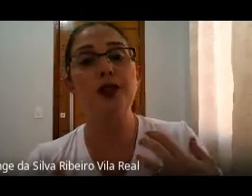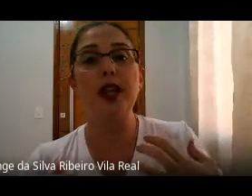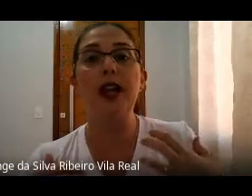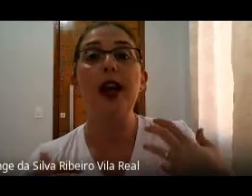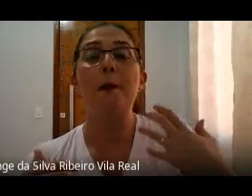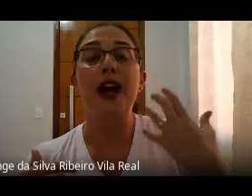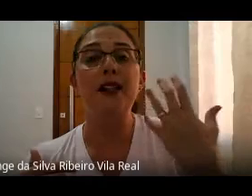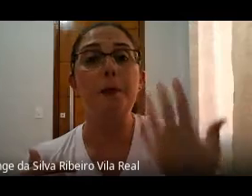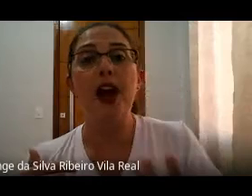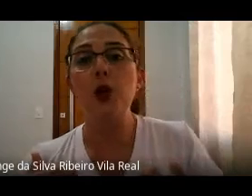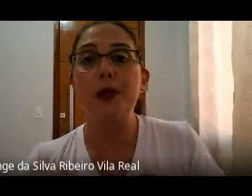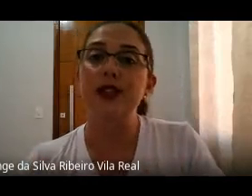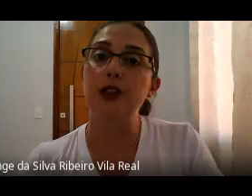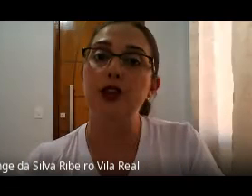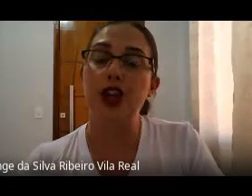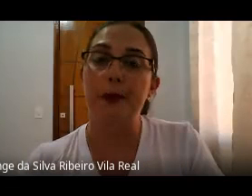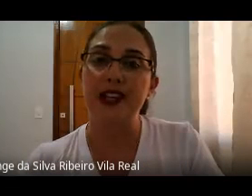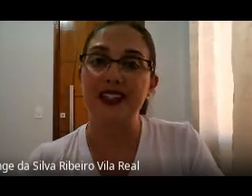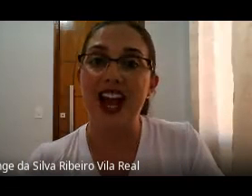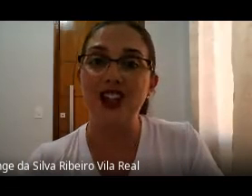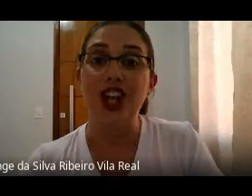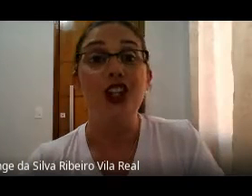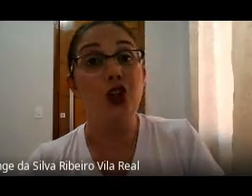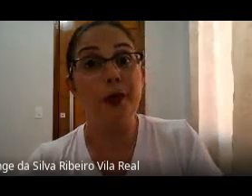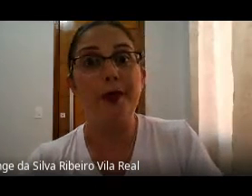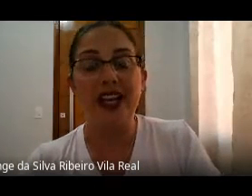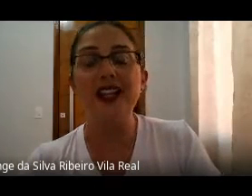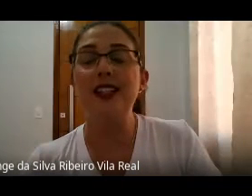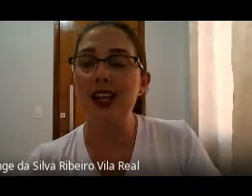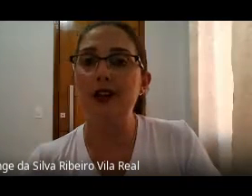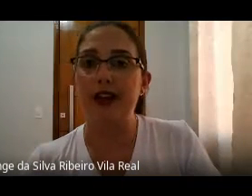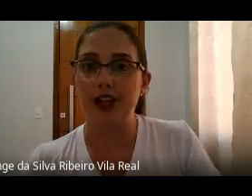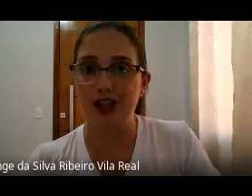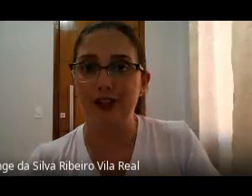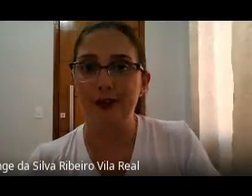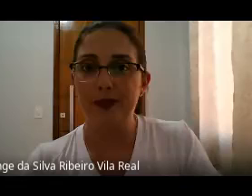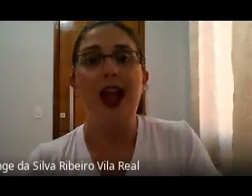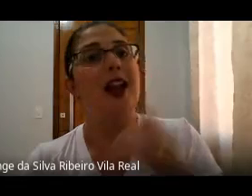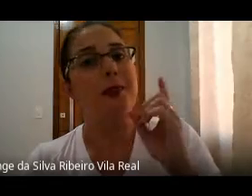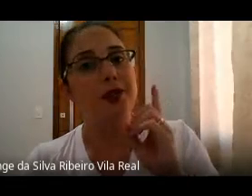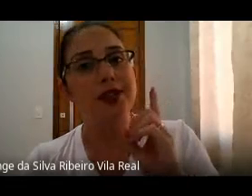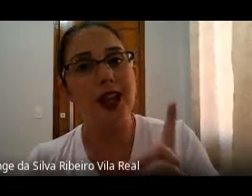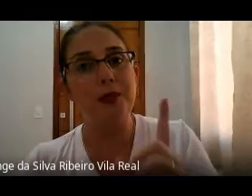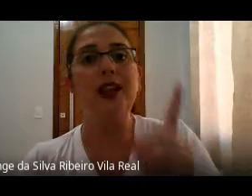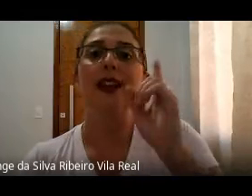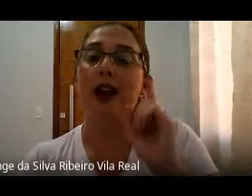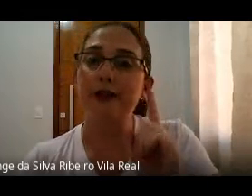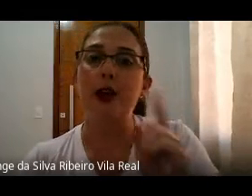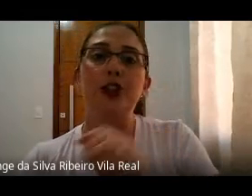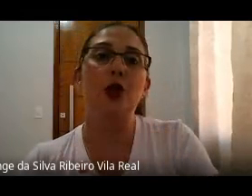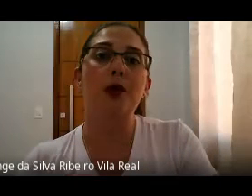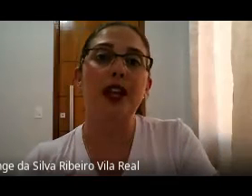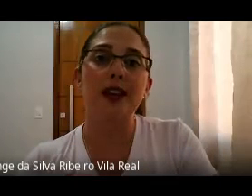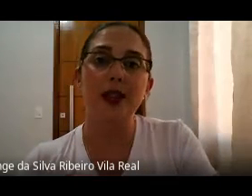pessoa consiga participar do processo de aprendizagem de uma maneira significativa? Lembrando sempre